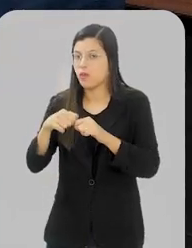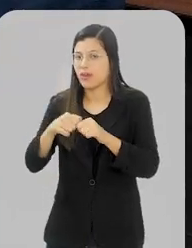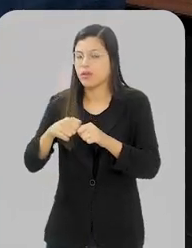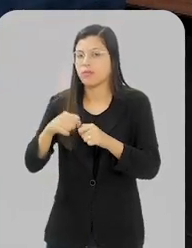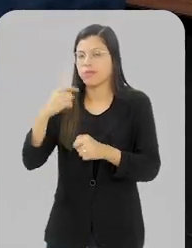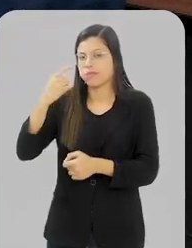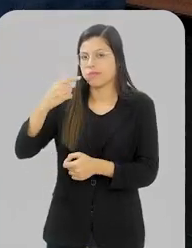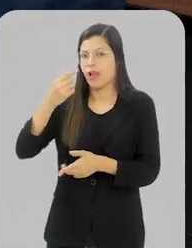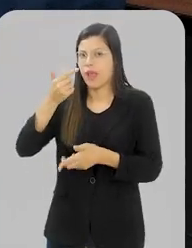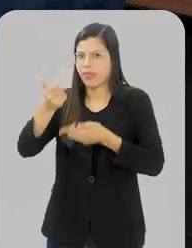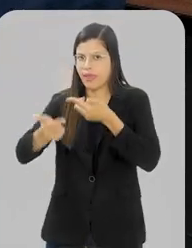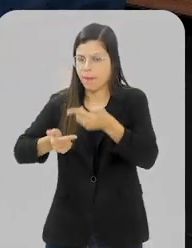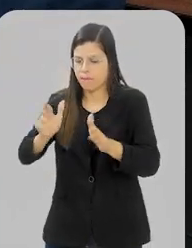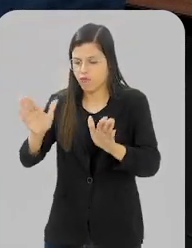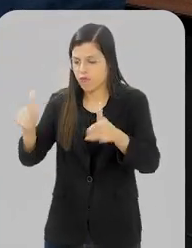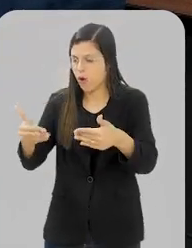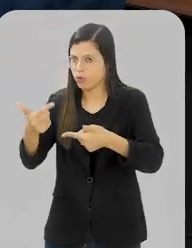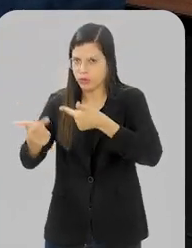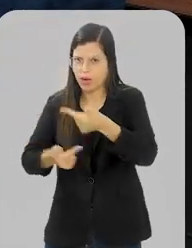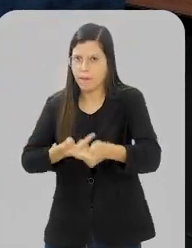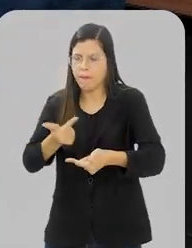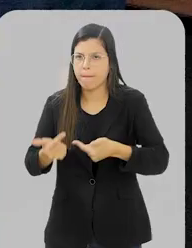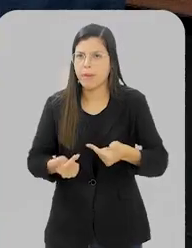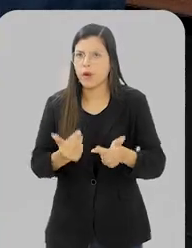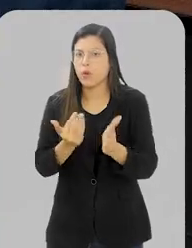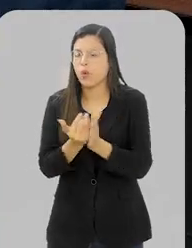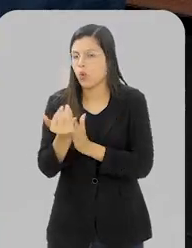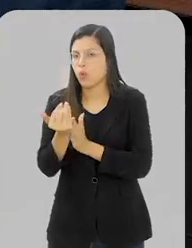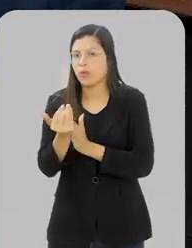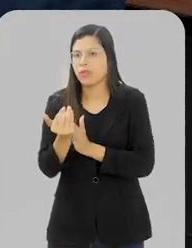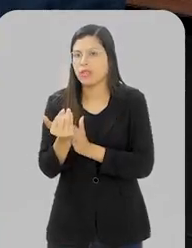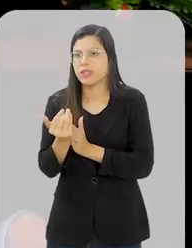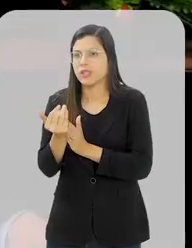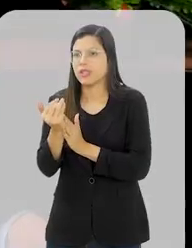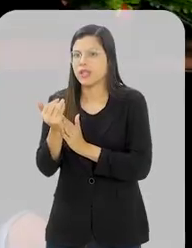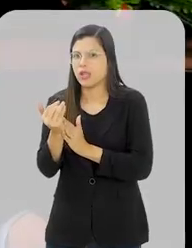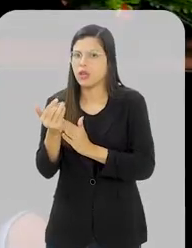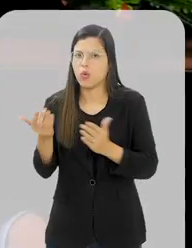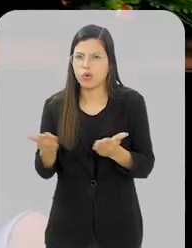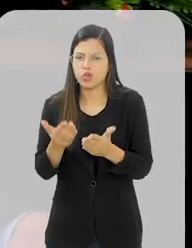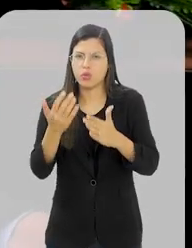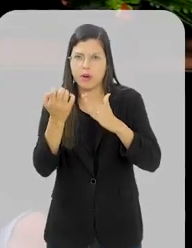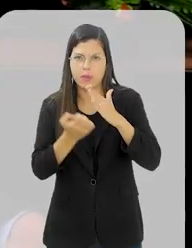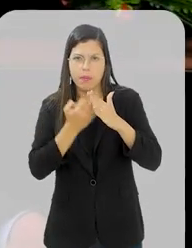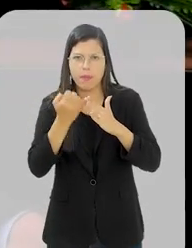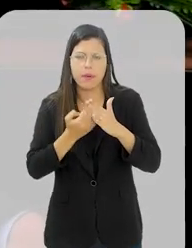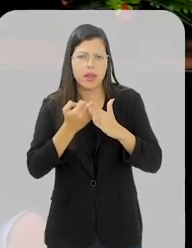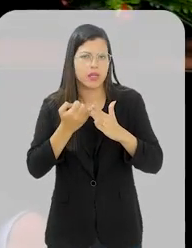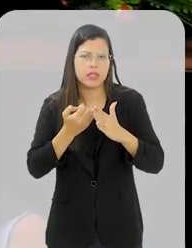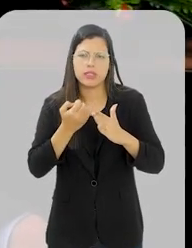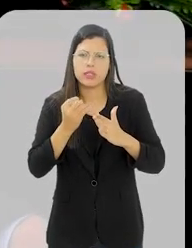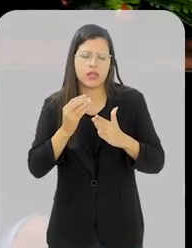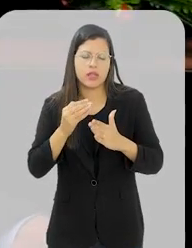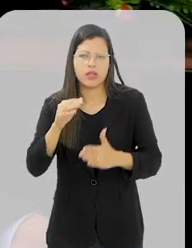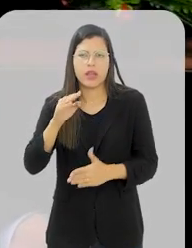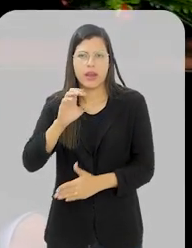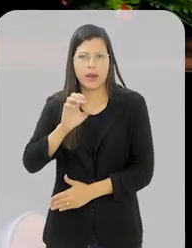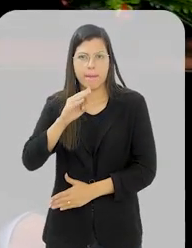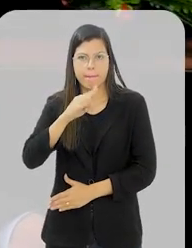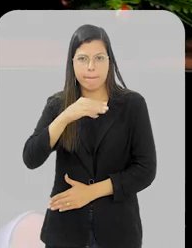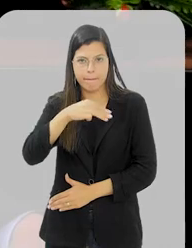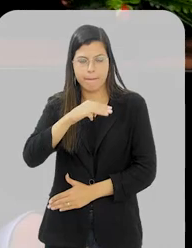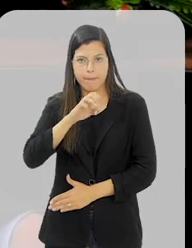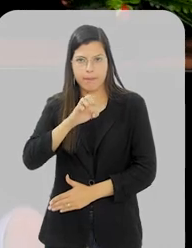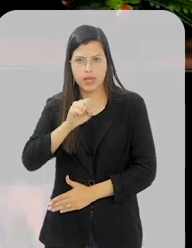advocacia trabalhista eu quando comecei minha carreira Comecei na empresa hoje que não existe mais na Mesbla foi meu